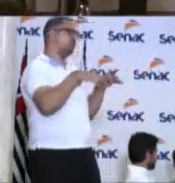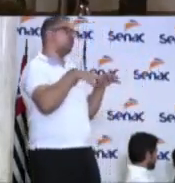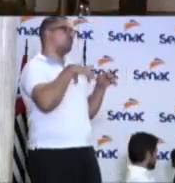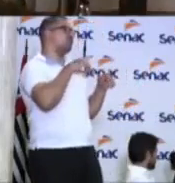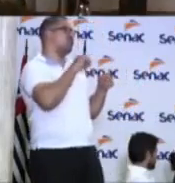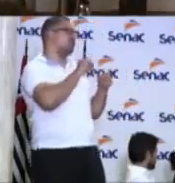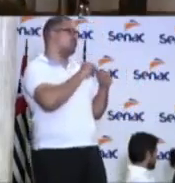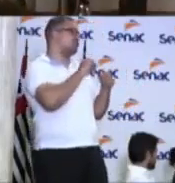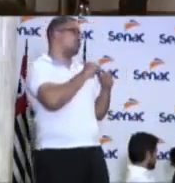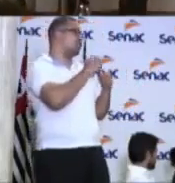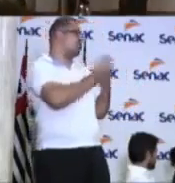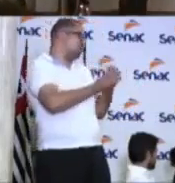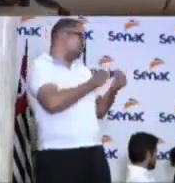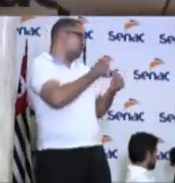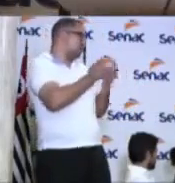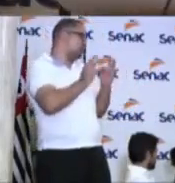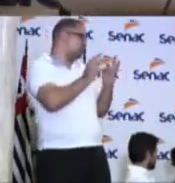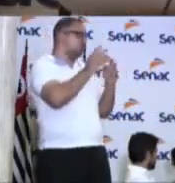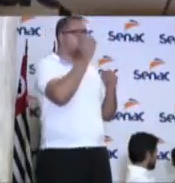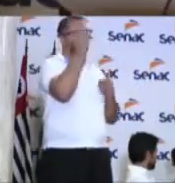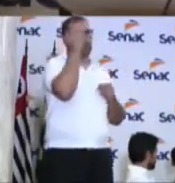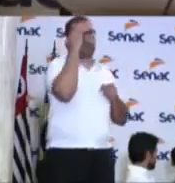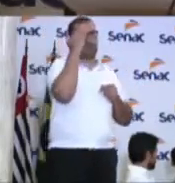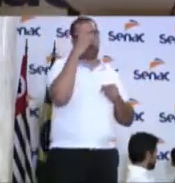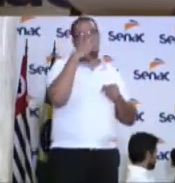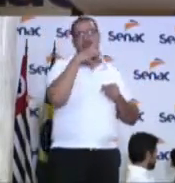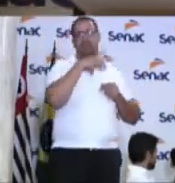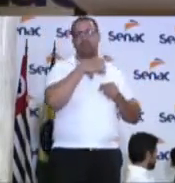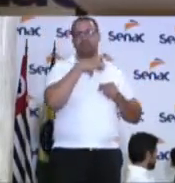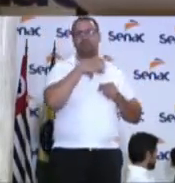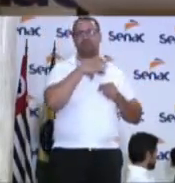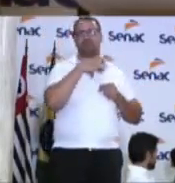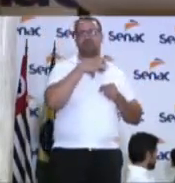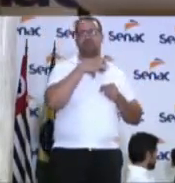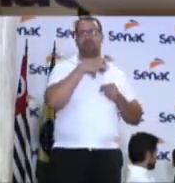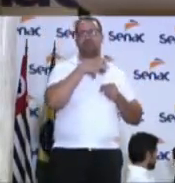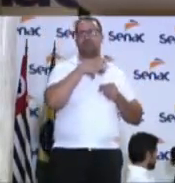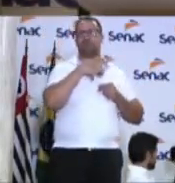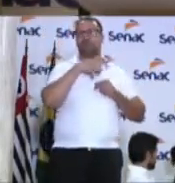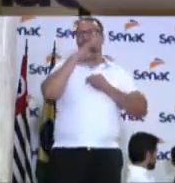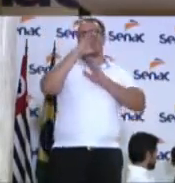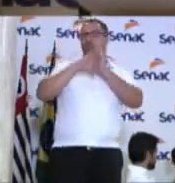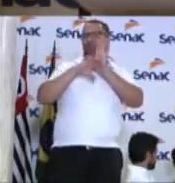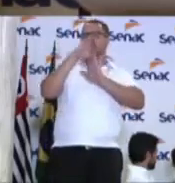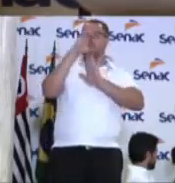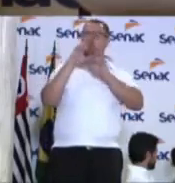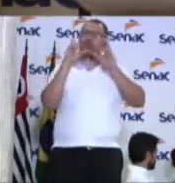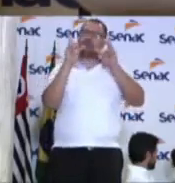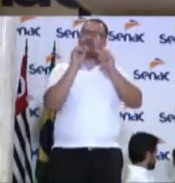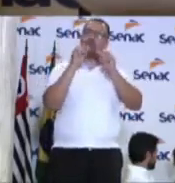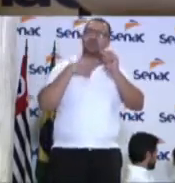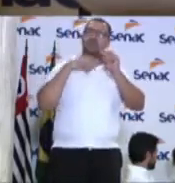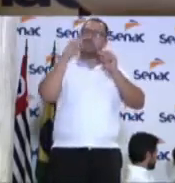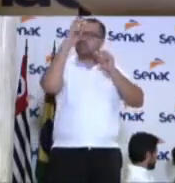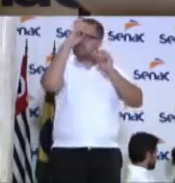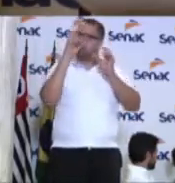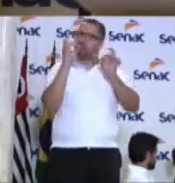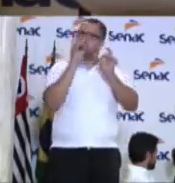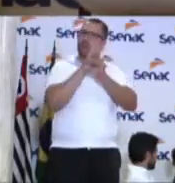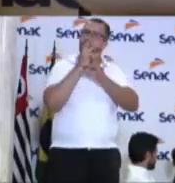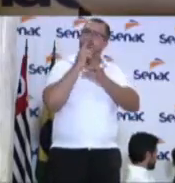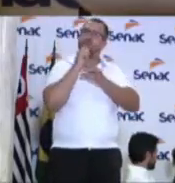construiu como se tudo desse a entender que ele fosse se render ao conceito e acaba, tipo, a história ainda